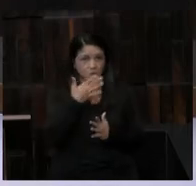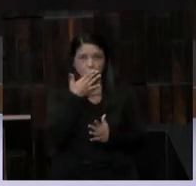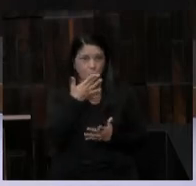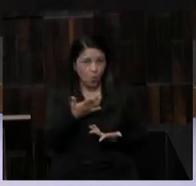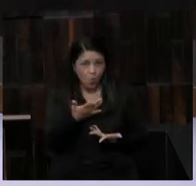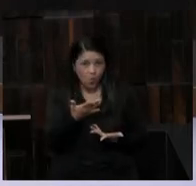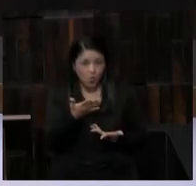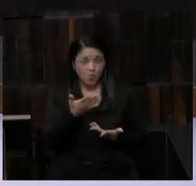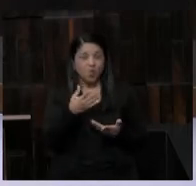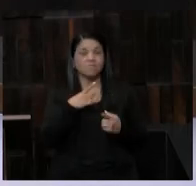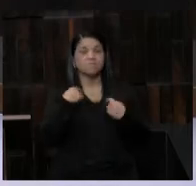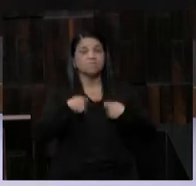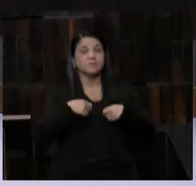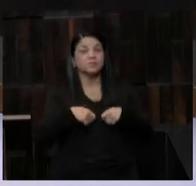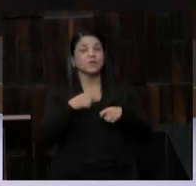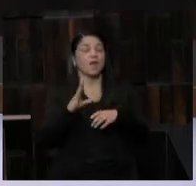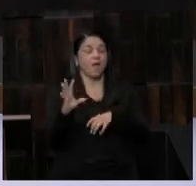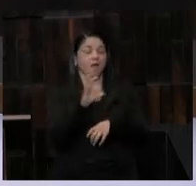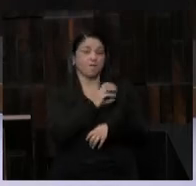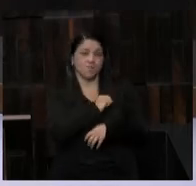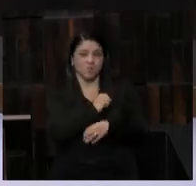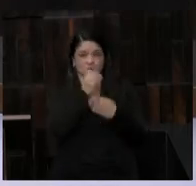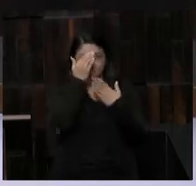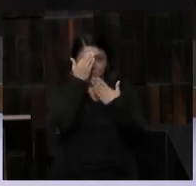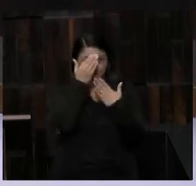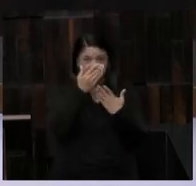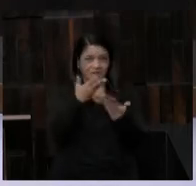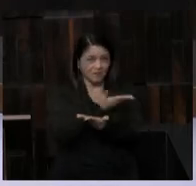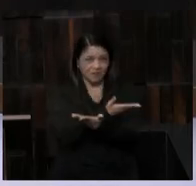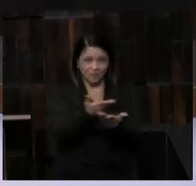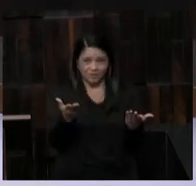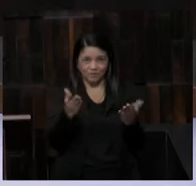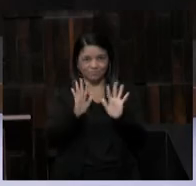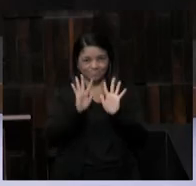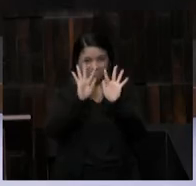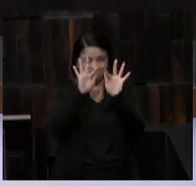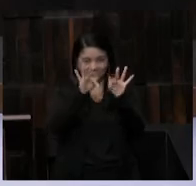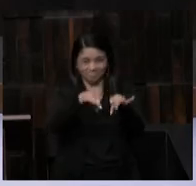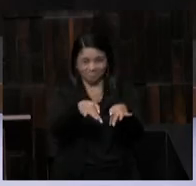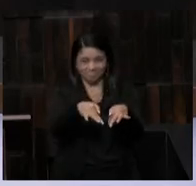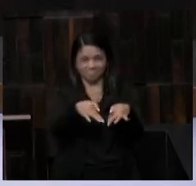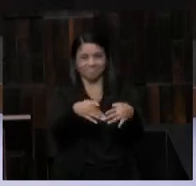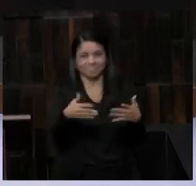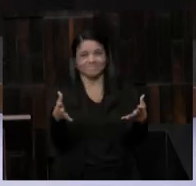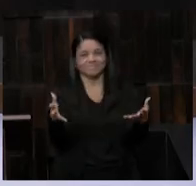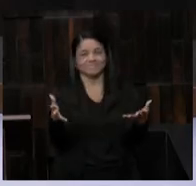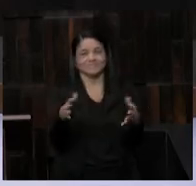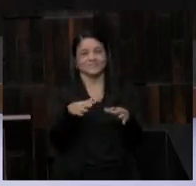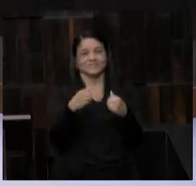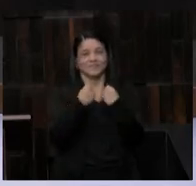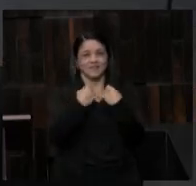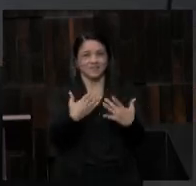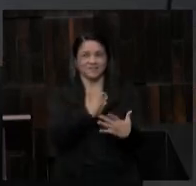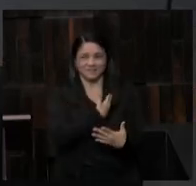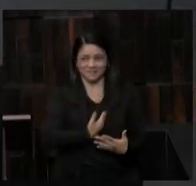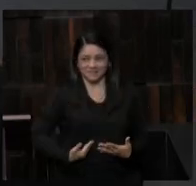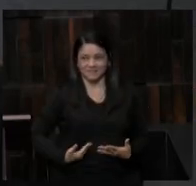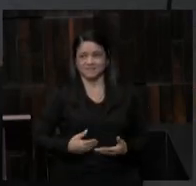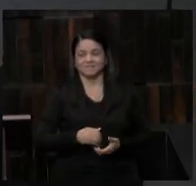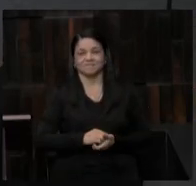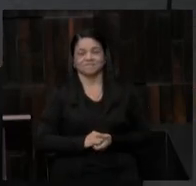precisa realmente é ter amor. Muito obrigada a todos e damos por encerrada essa sessão. Saudade.